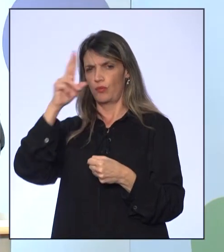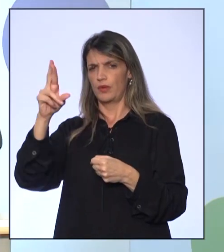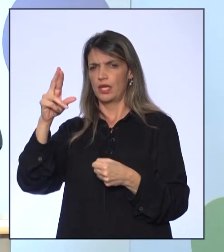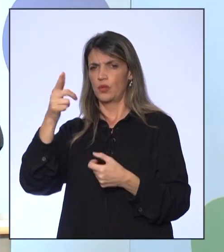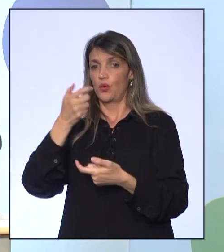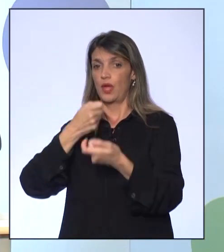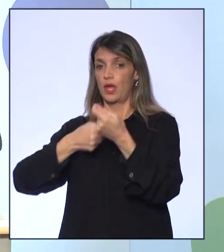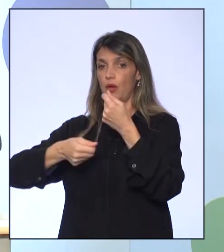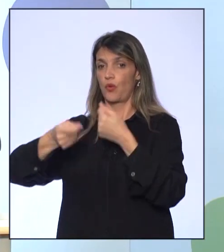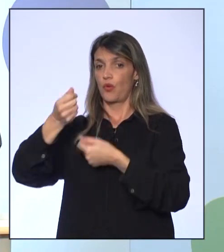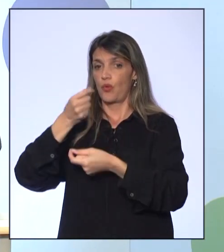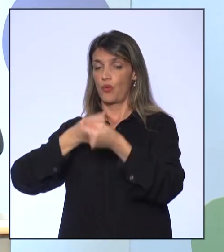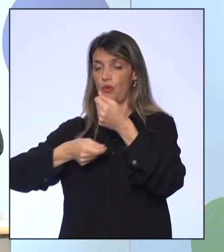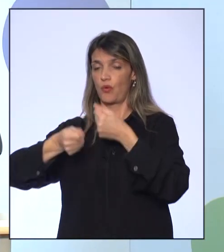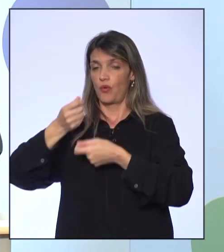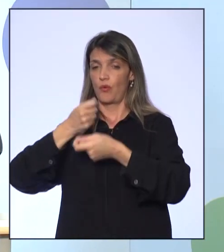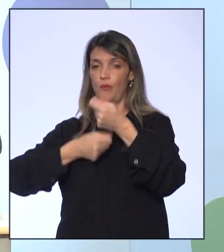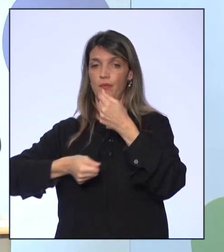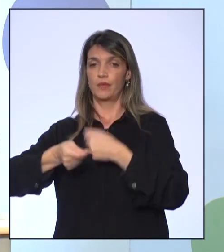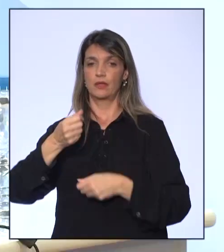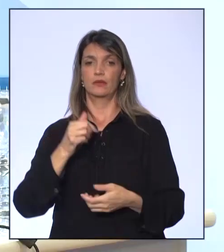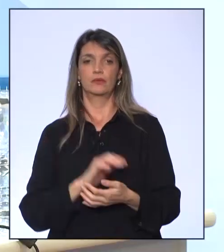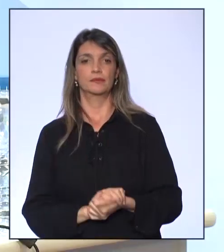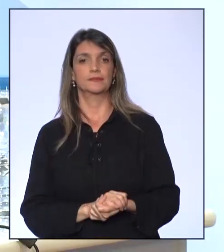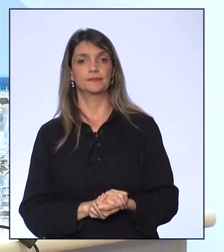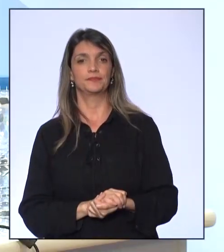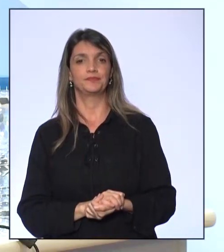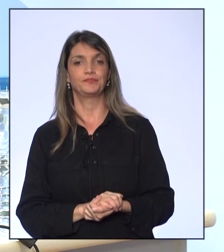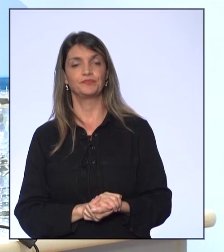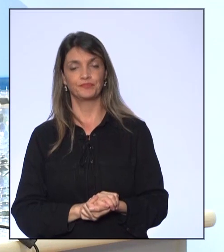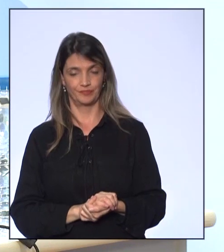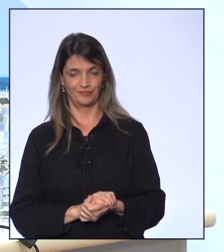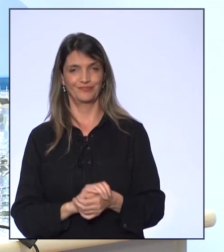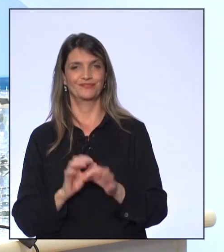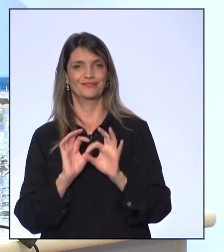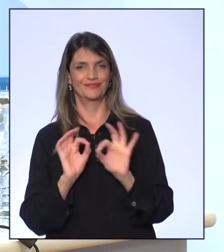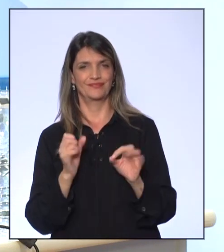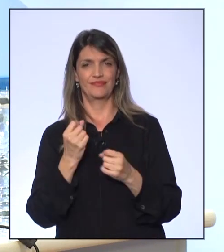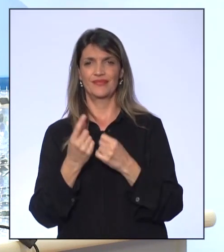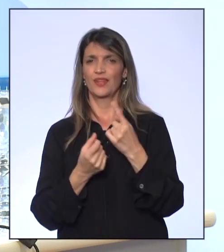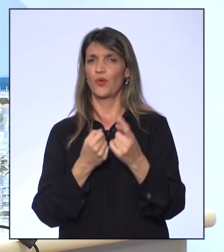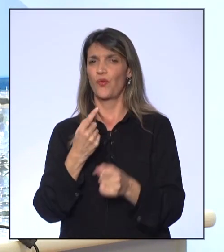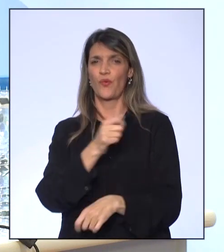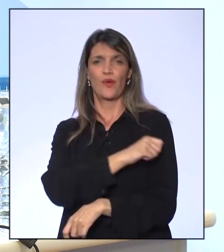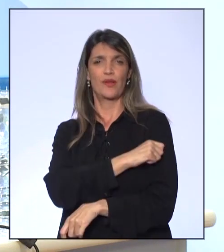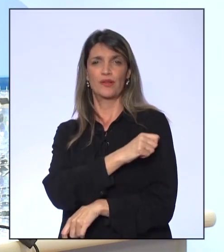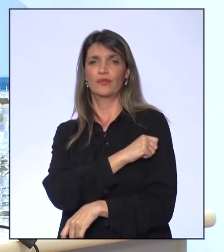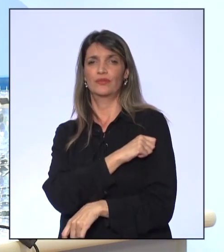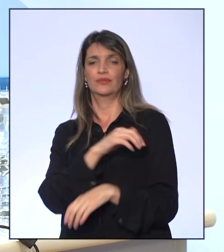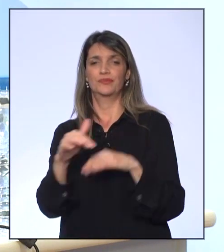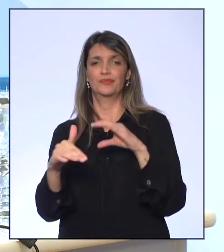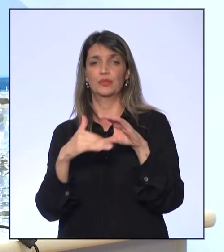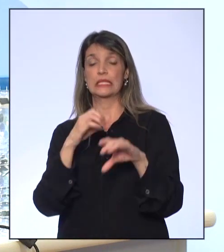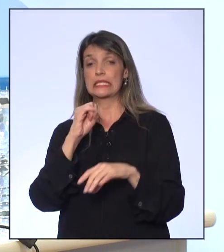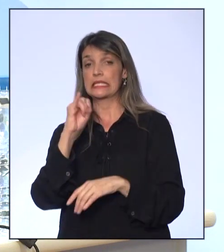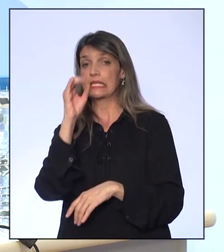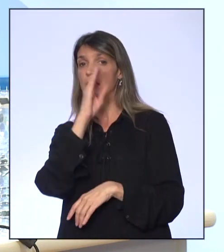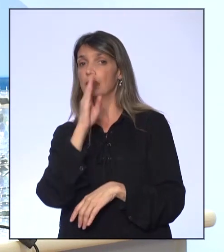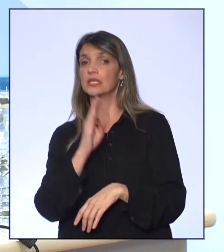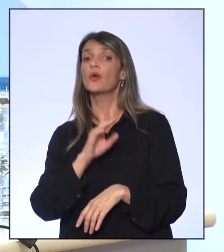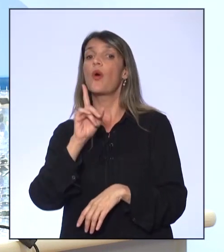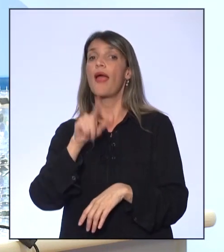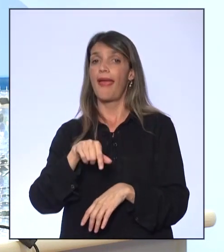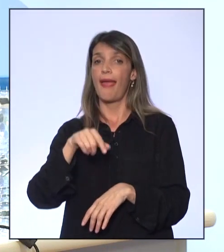blocos econômicos. Perfeito, professora? Muito bem, professor. Alguns alunos colocaram aqui se o Brasil faz parte